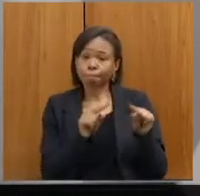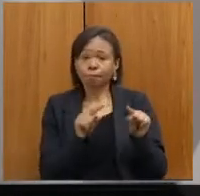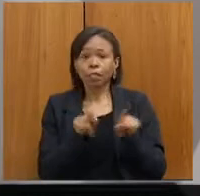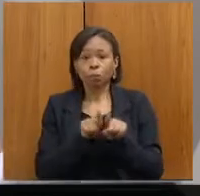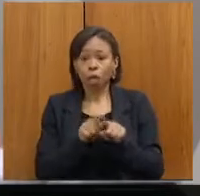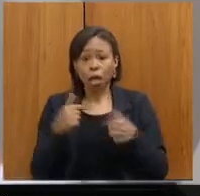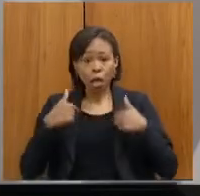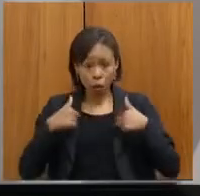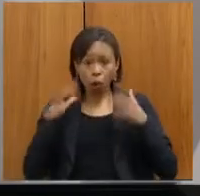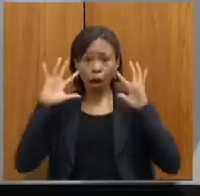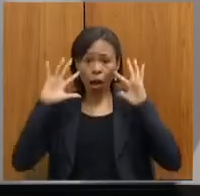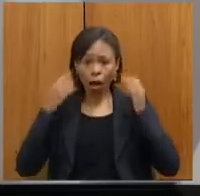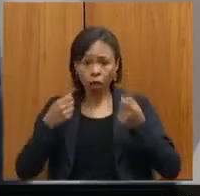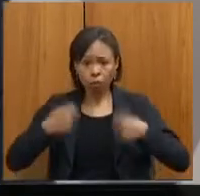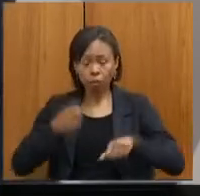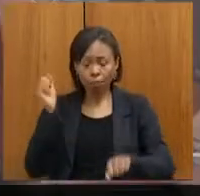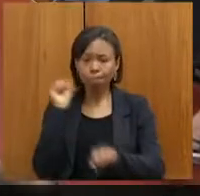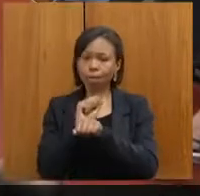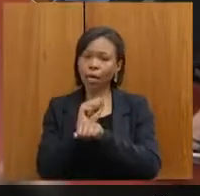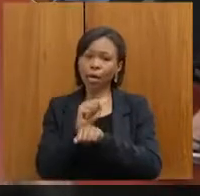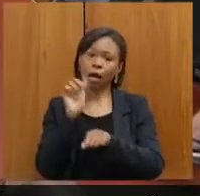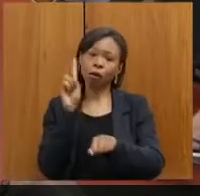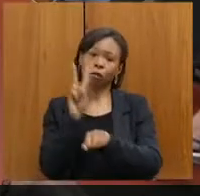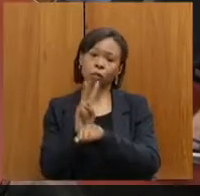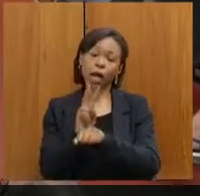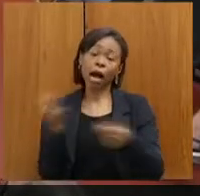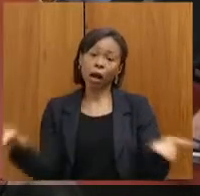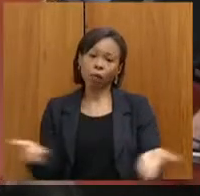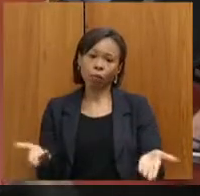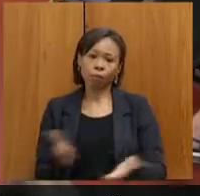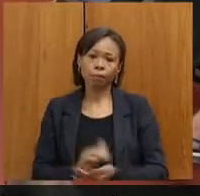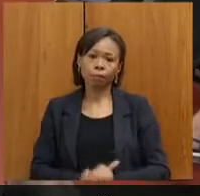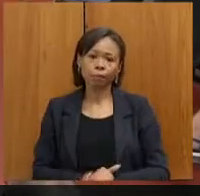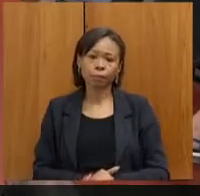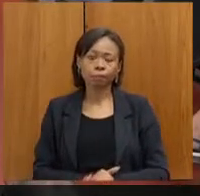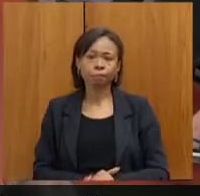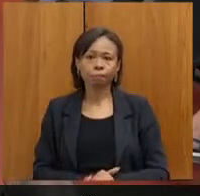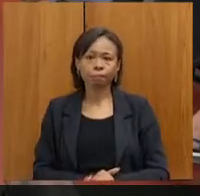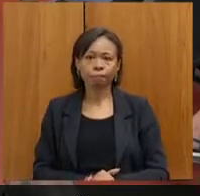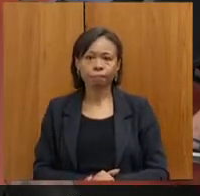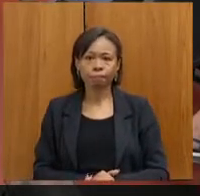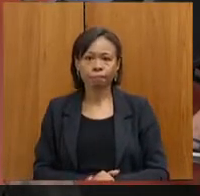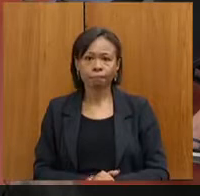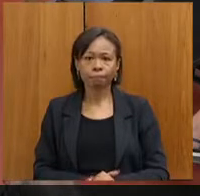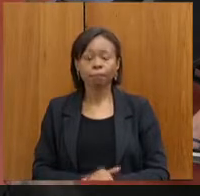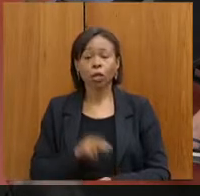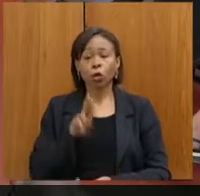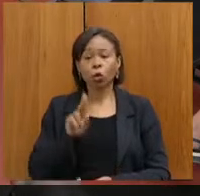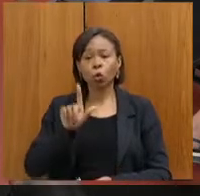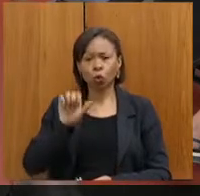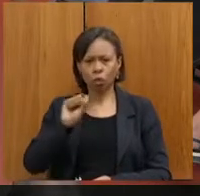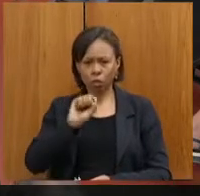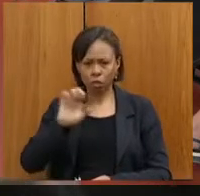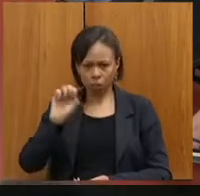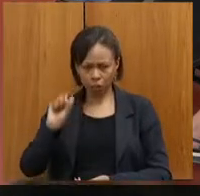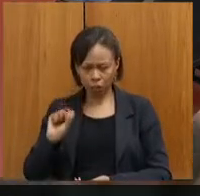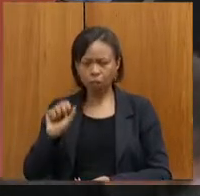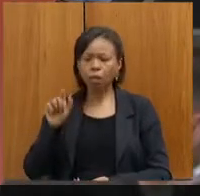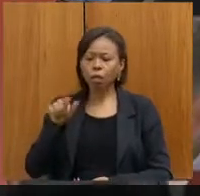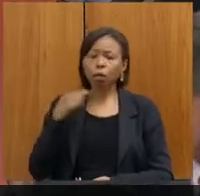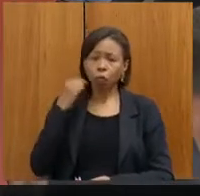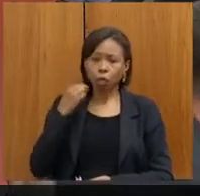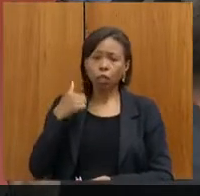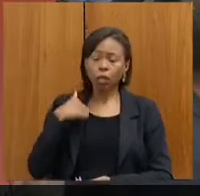mim se encerrava neste momento Assembleia ficar isso eu queria ponderar Deputado Ulysses Gomes que